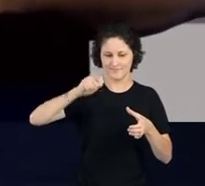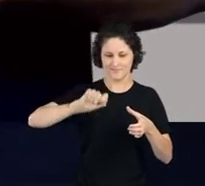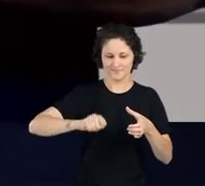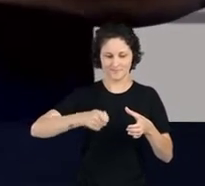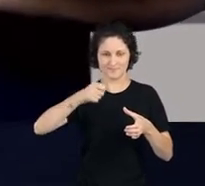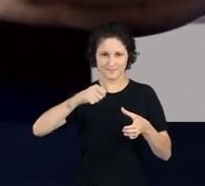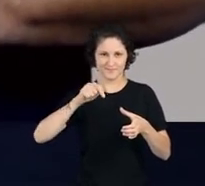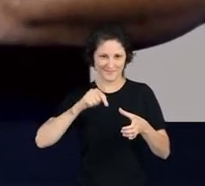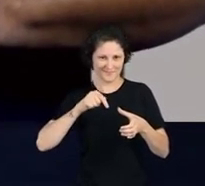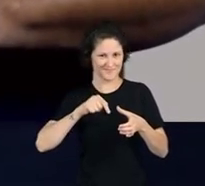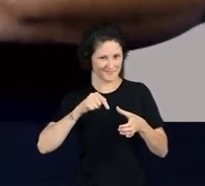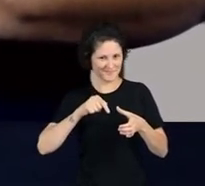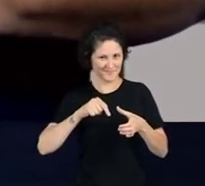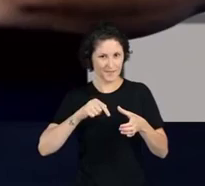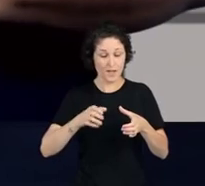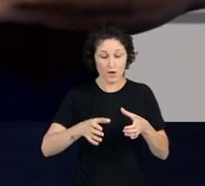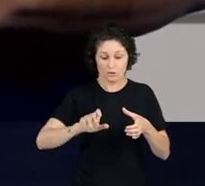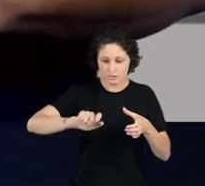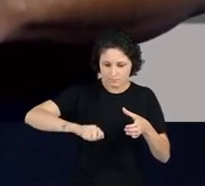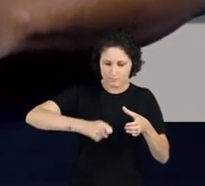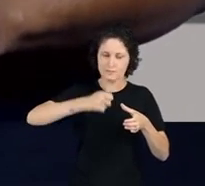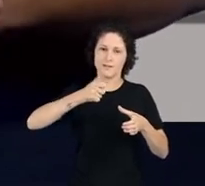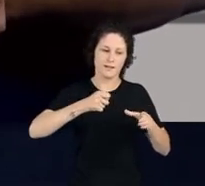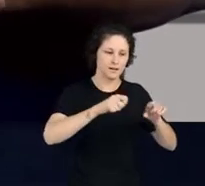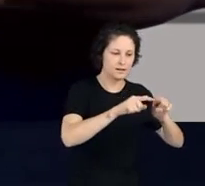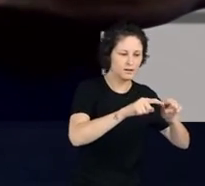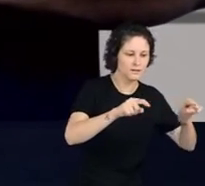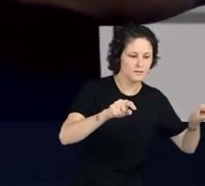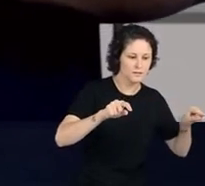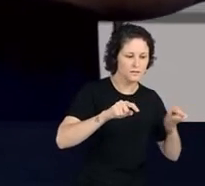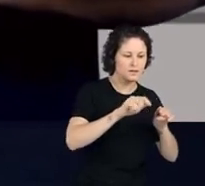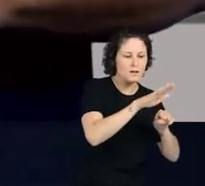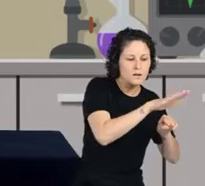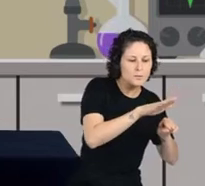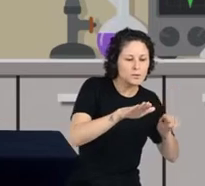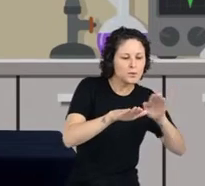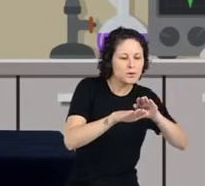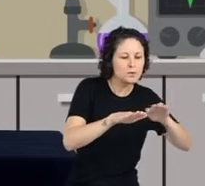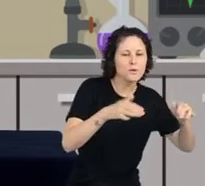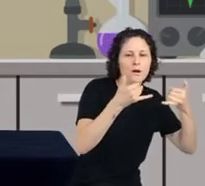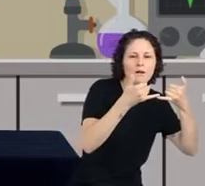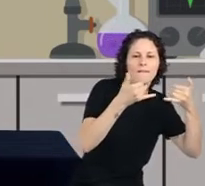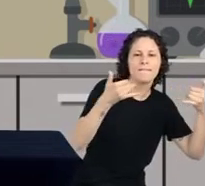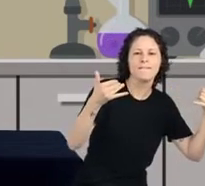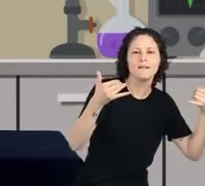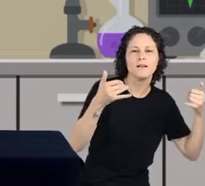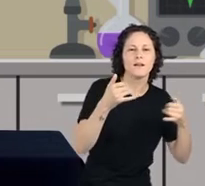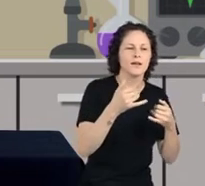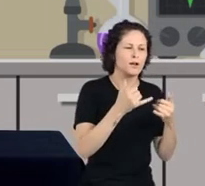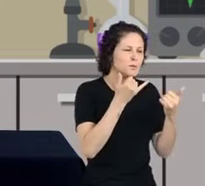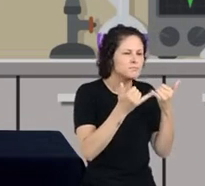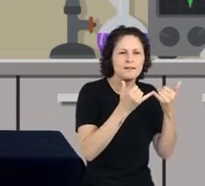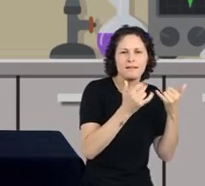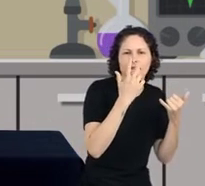essa mistura em uma forma, deixando bem fininho, como aquele plástico filme, e aguardar por alguns dias ou até